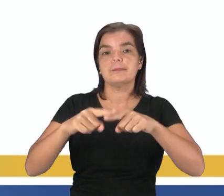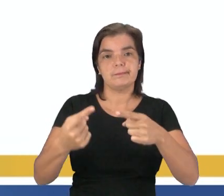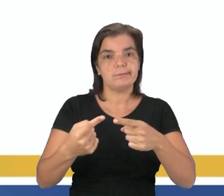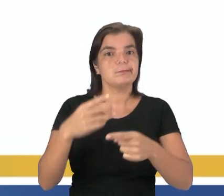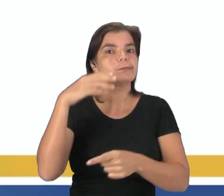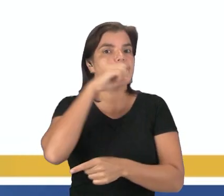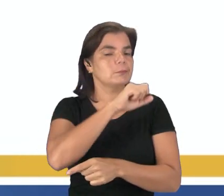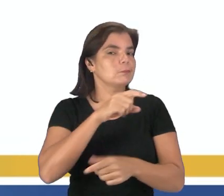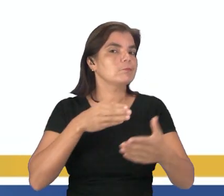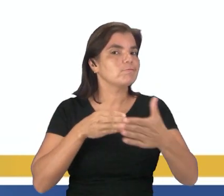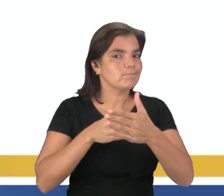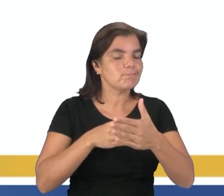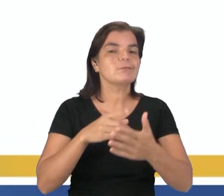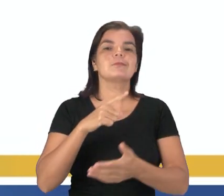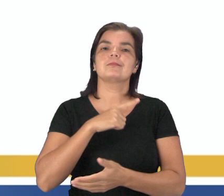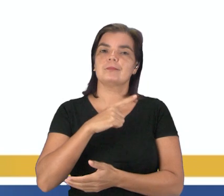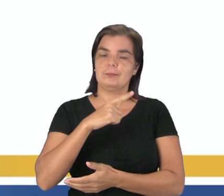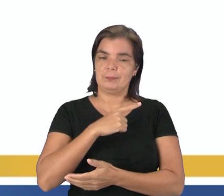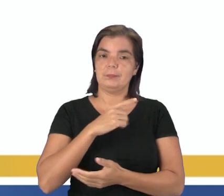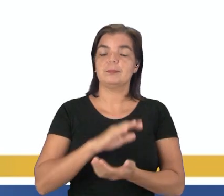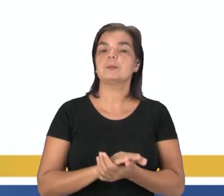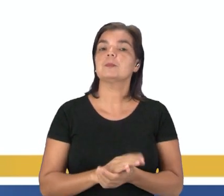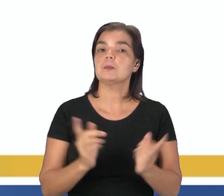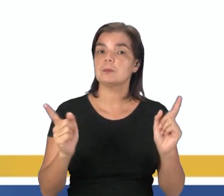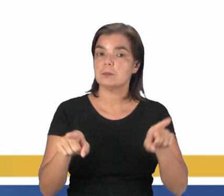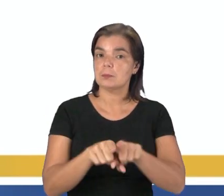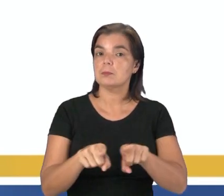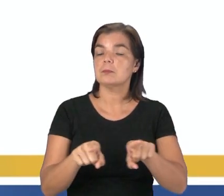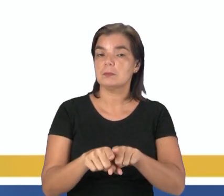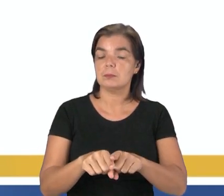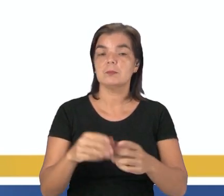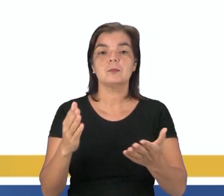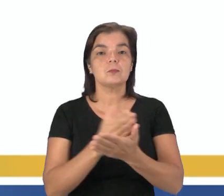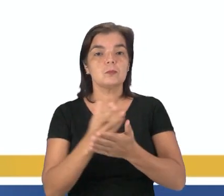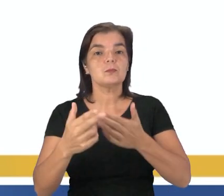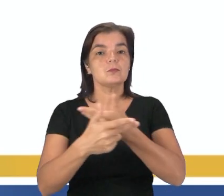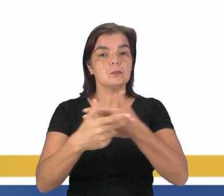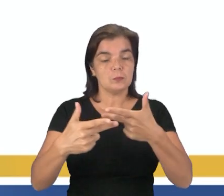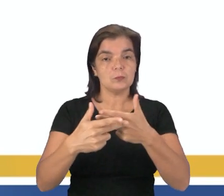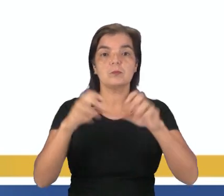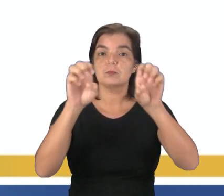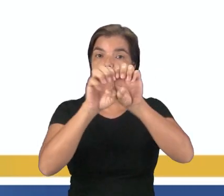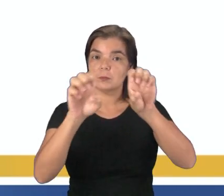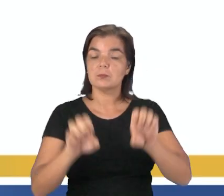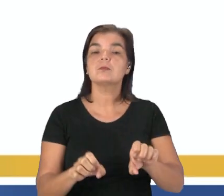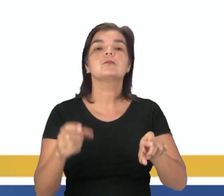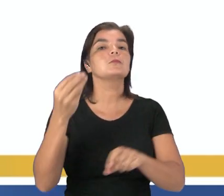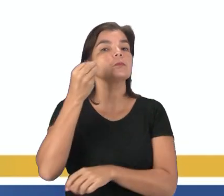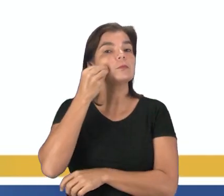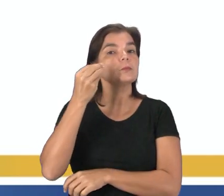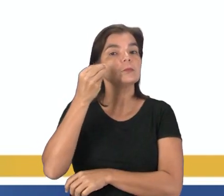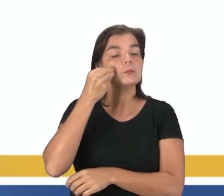mas de repente não vai ser porque nós contamos com a participação de algumas estruturas que vão